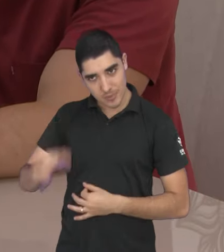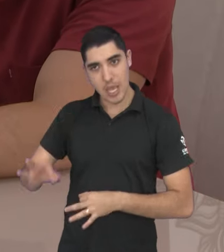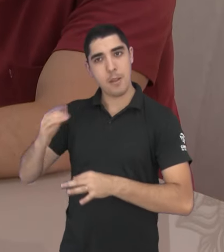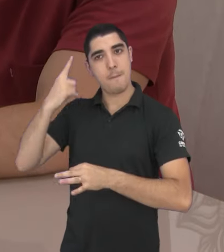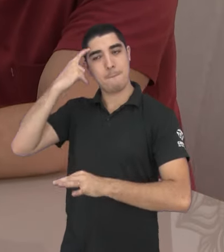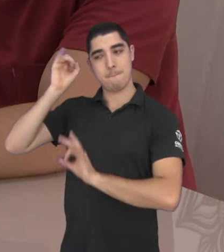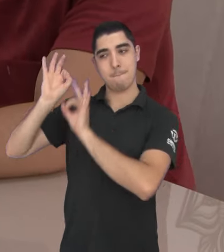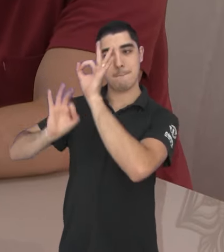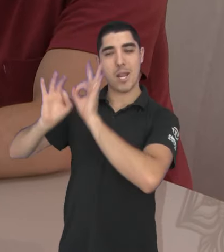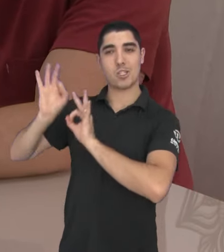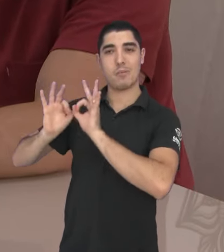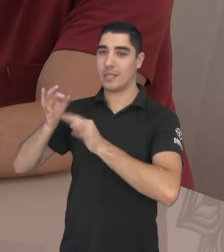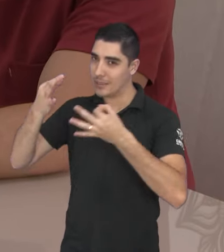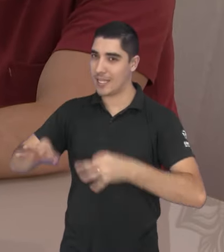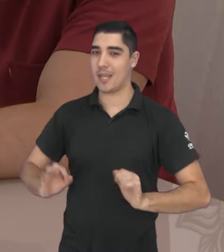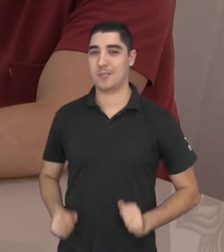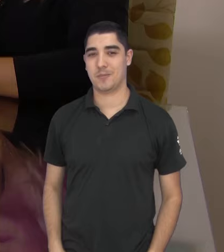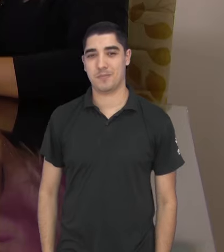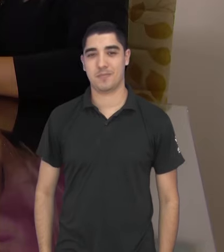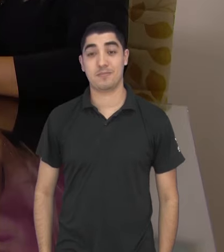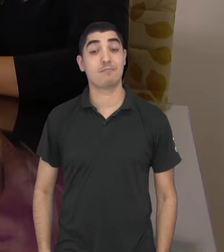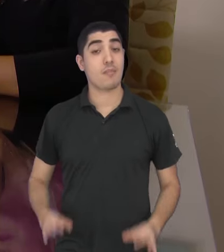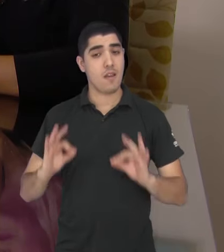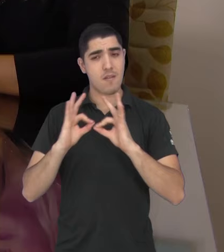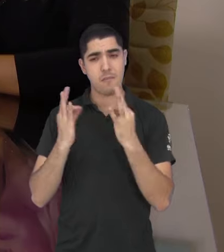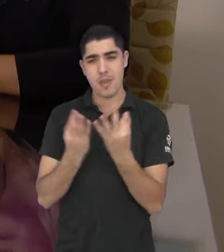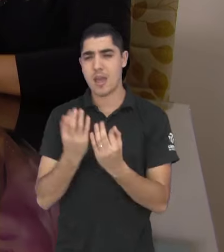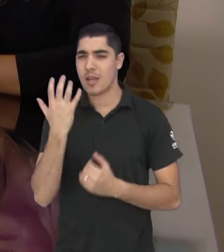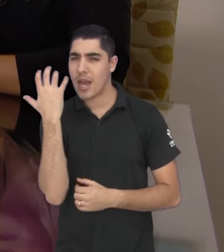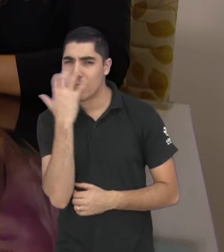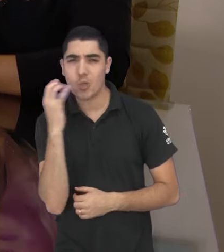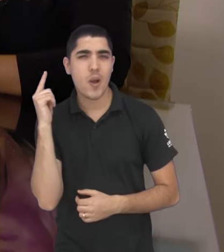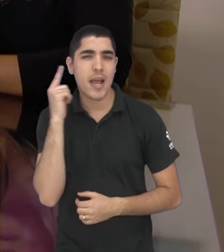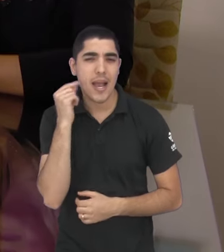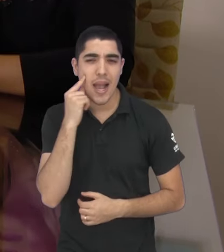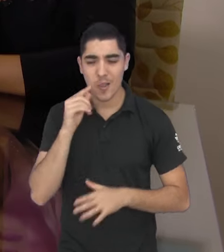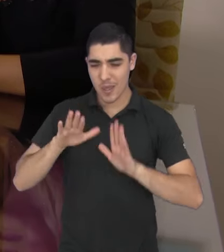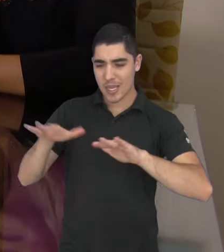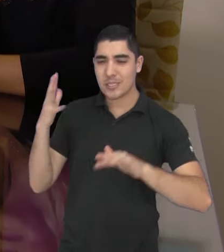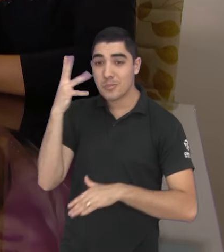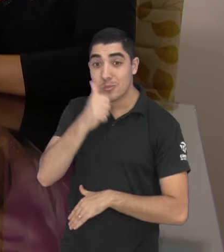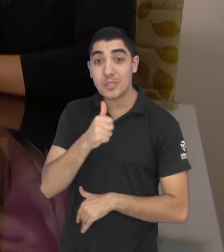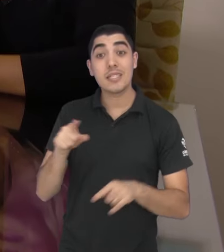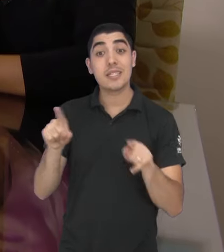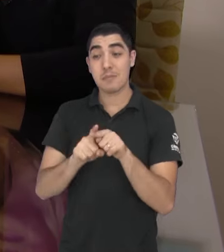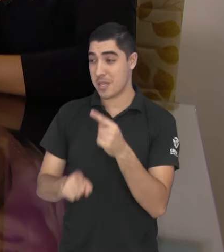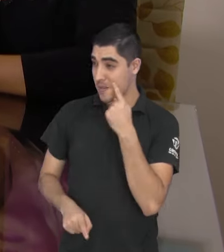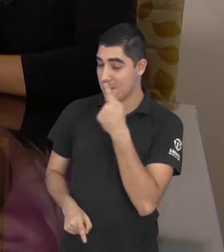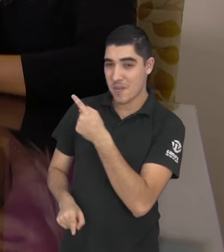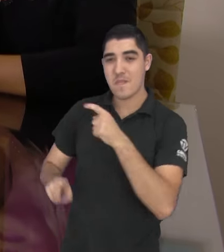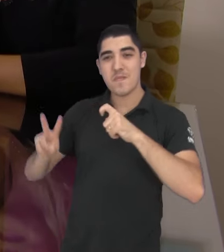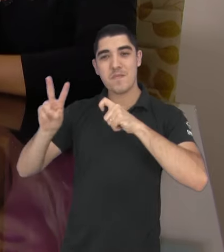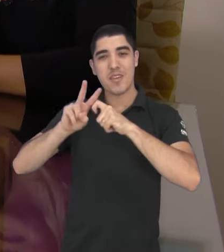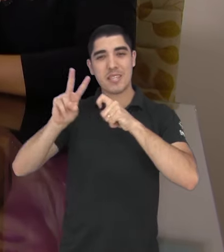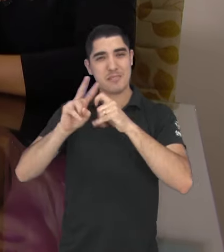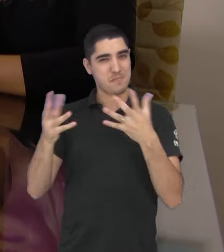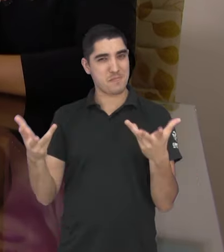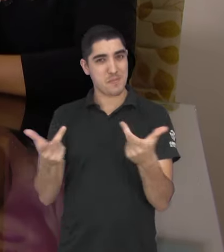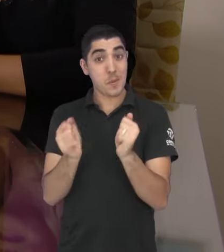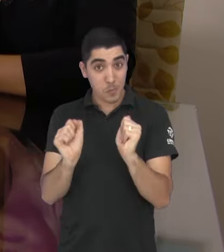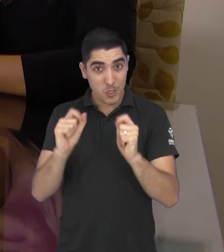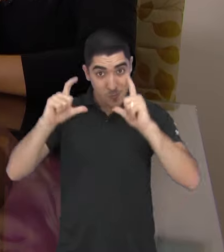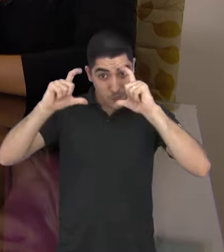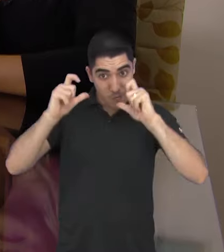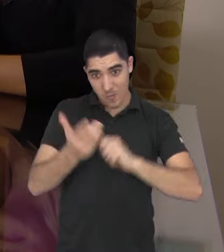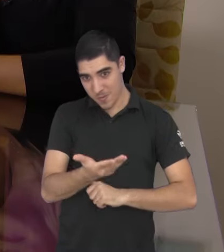Planejamento. Esse é o caminho. Família com cachorro, com gato, com criança bonita, ainda recebendo visita de um veterinário talentoso. Vamos